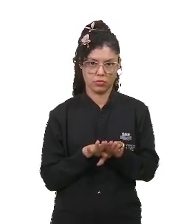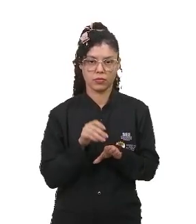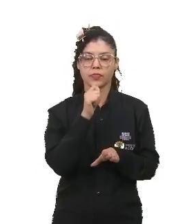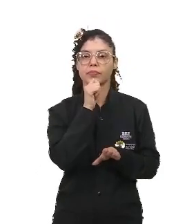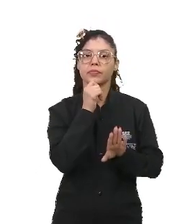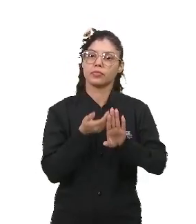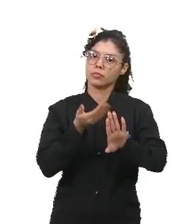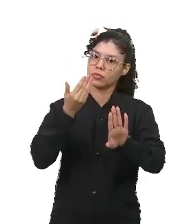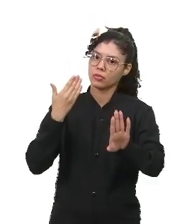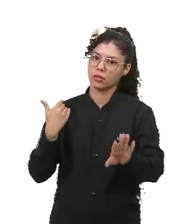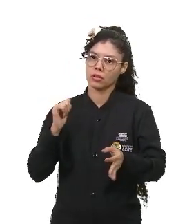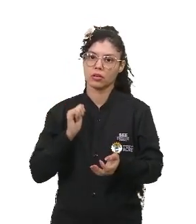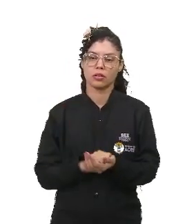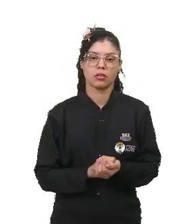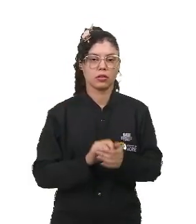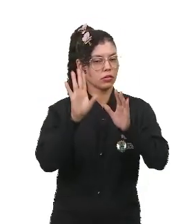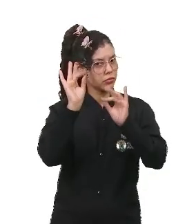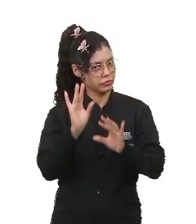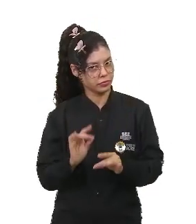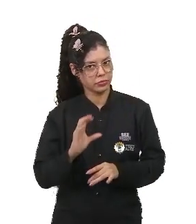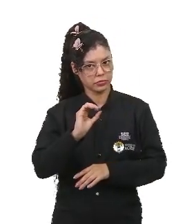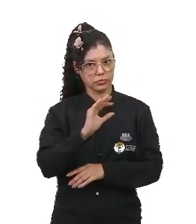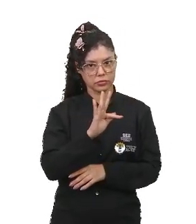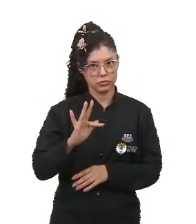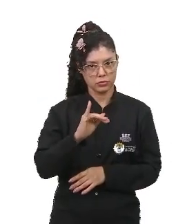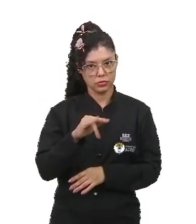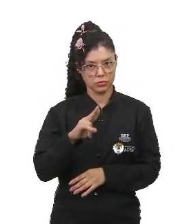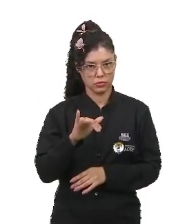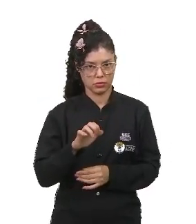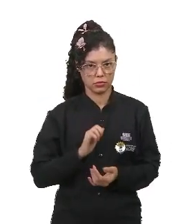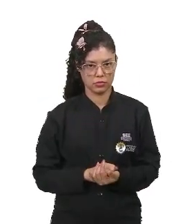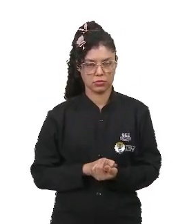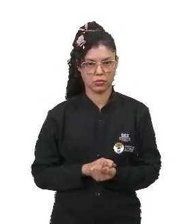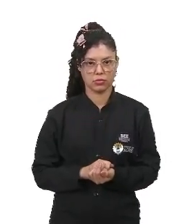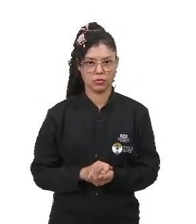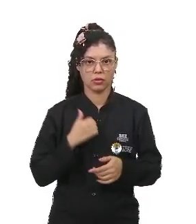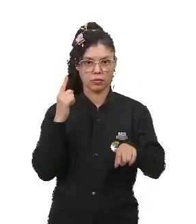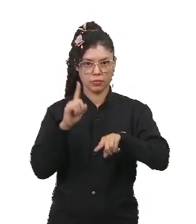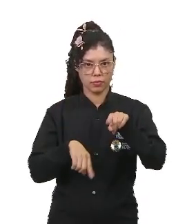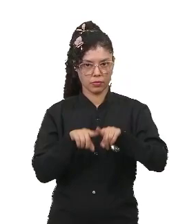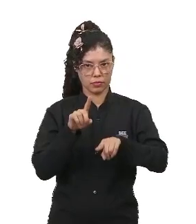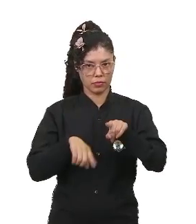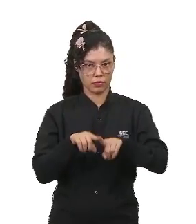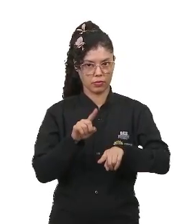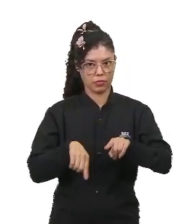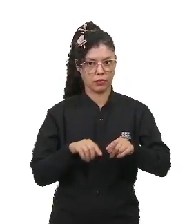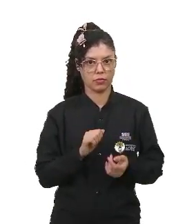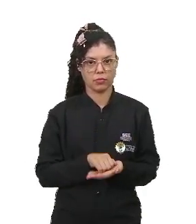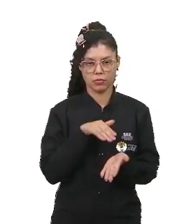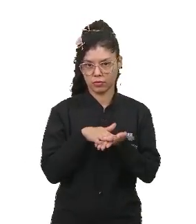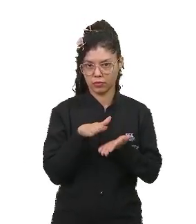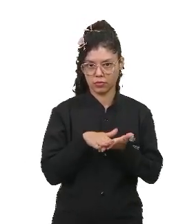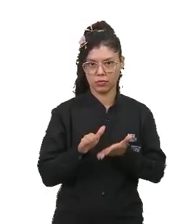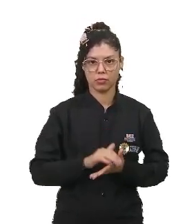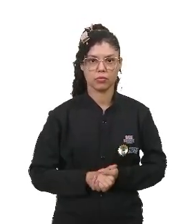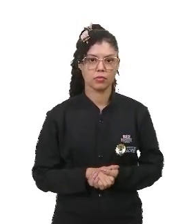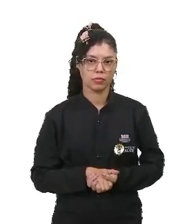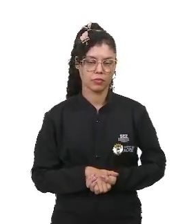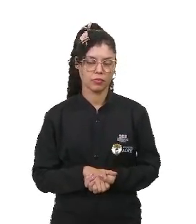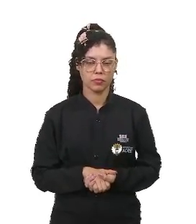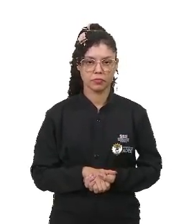vai investir também nas ferramentas offline também, e até em materiais impressos,